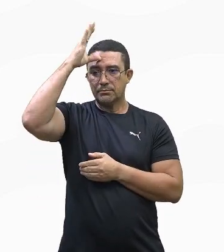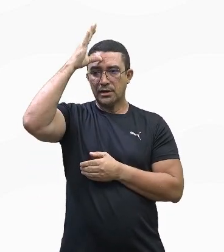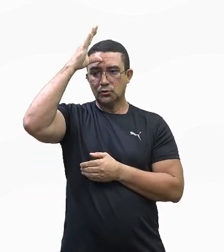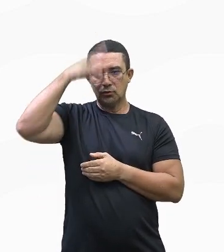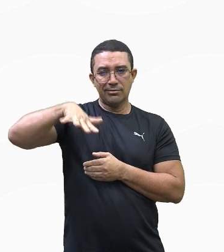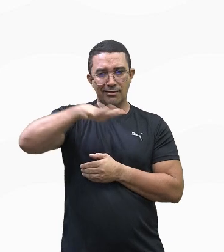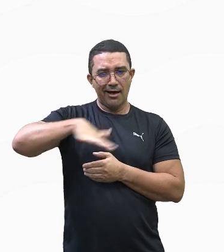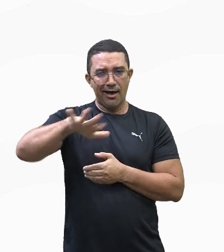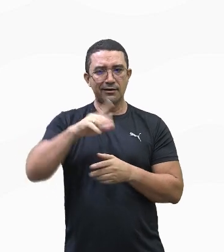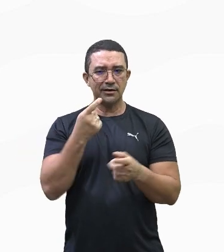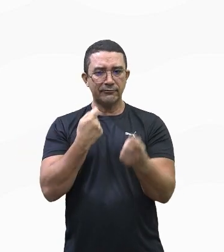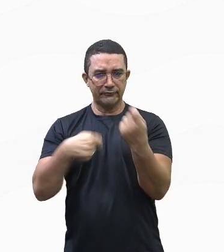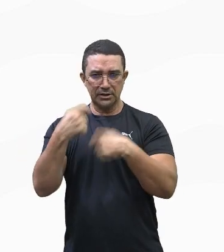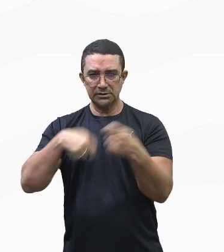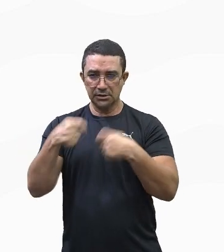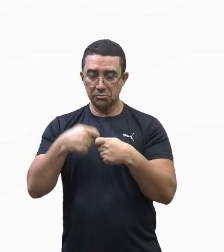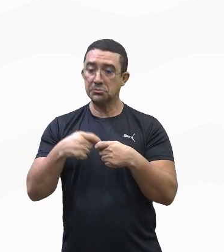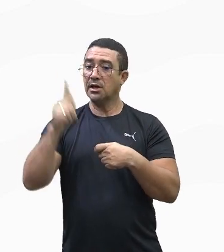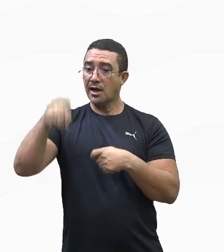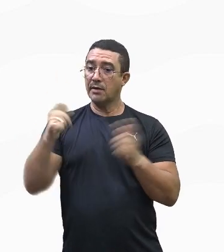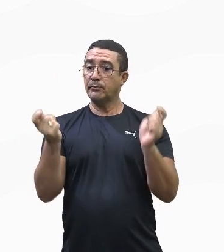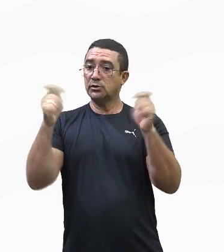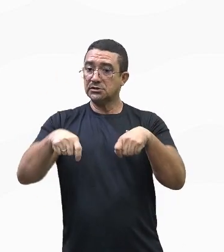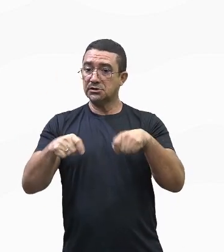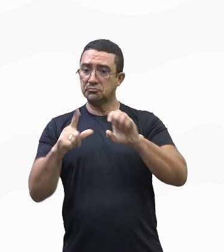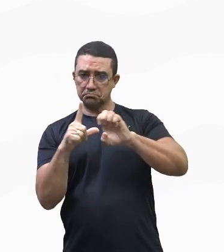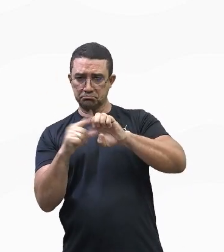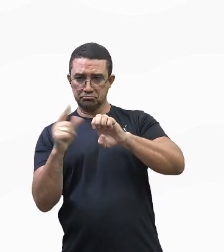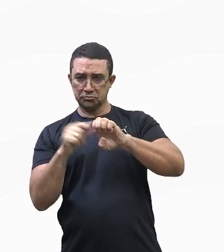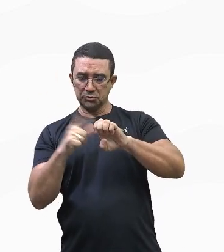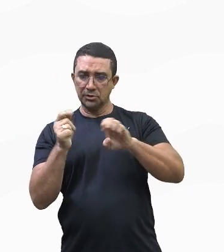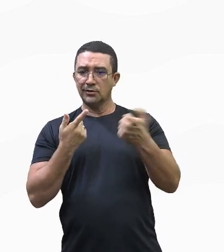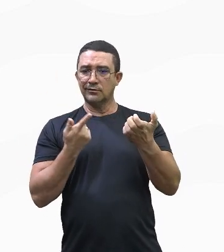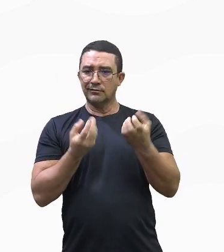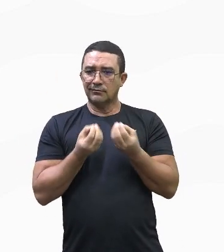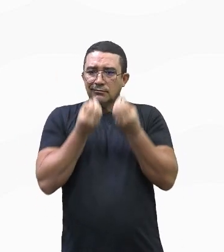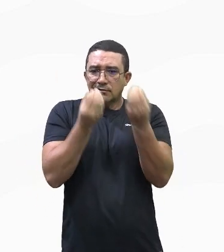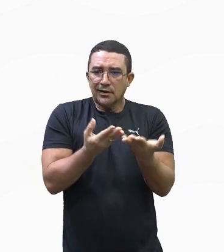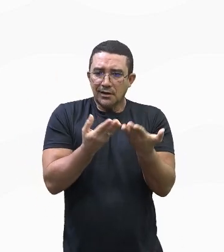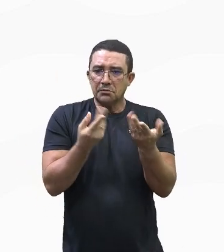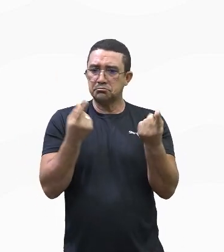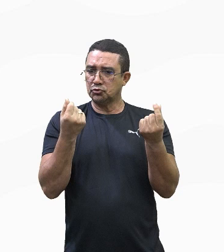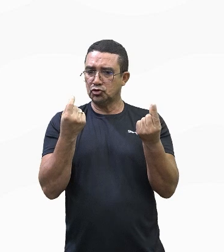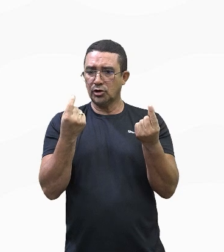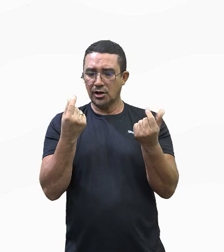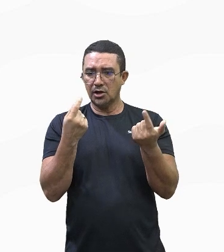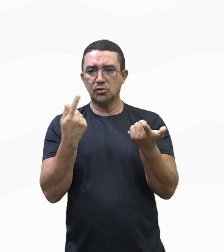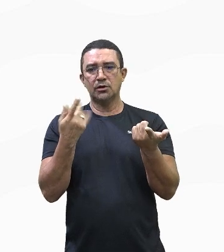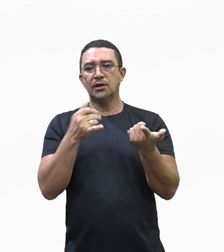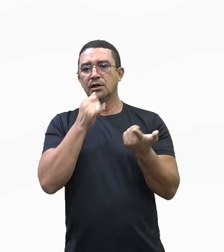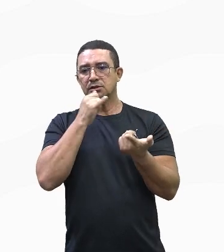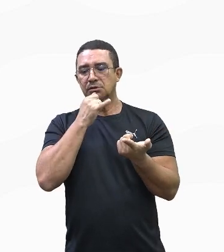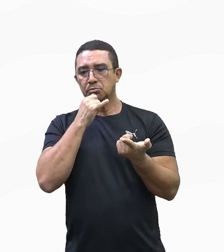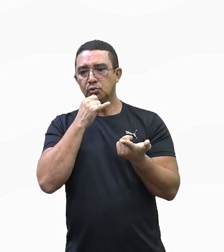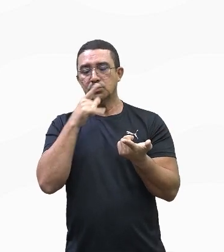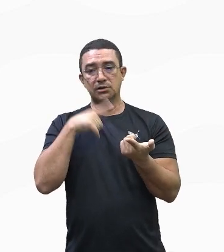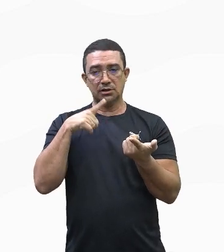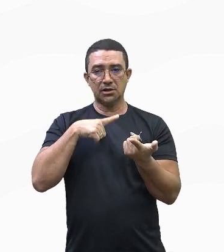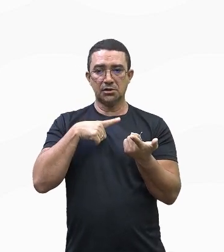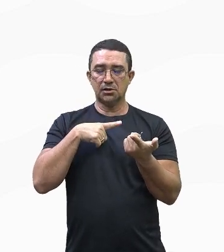financeiro que permite que empreendedores definam preços que cubram custos e garantam margens